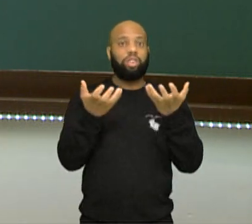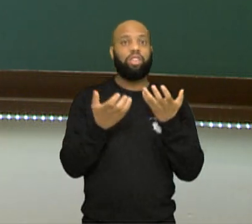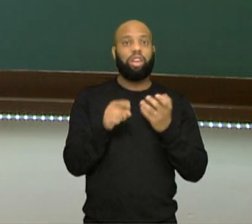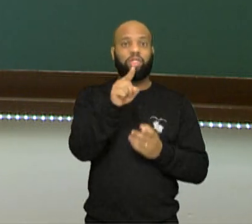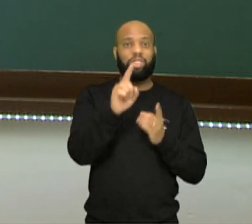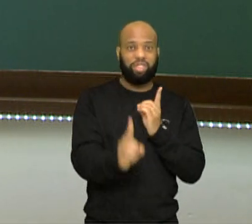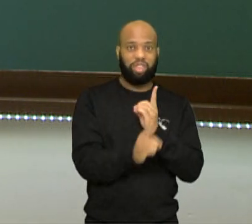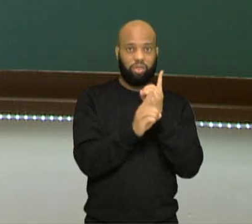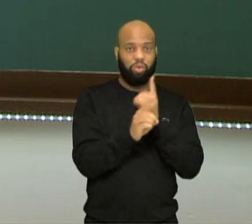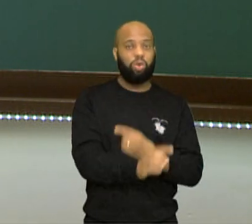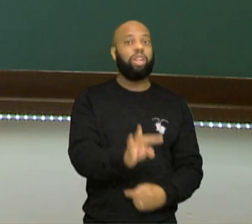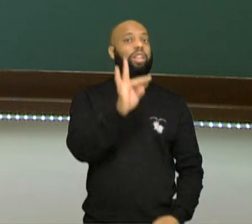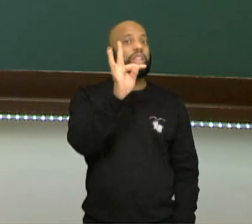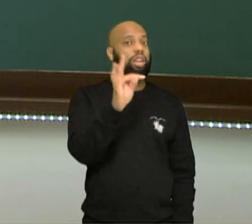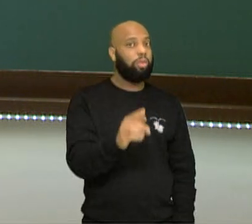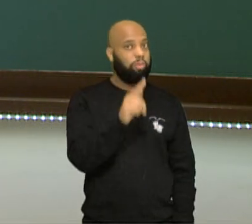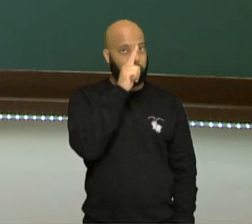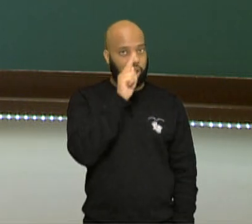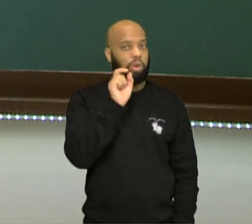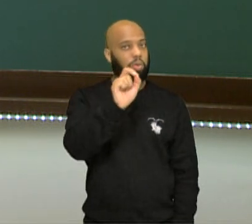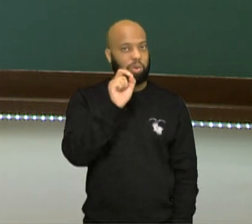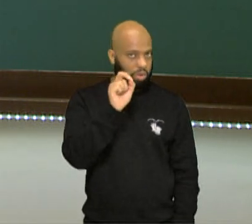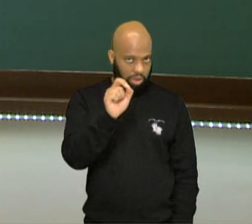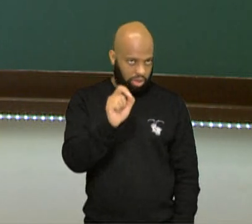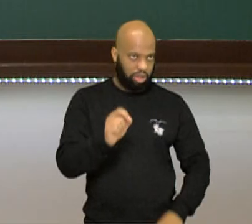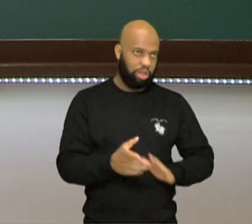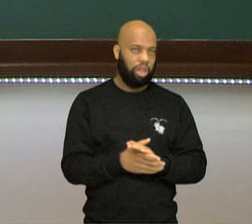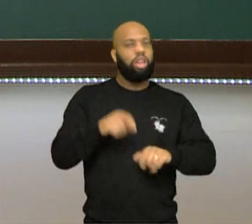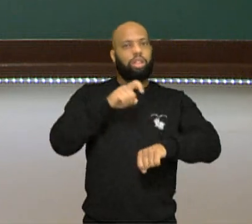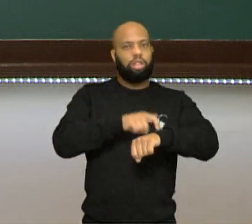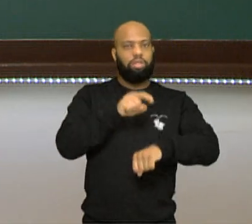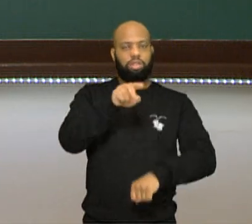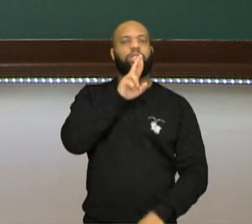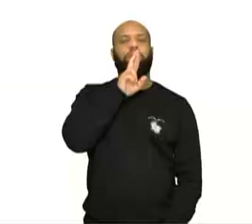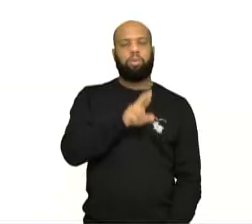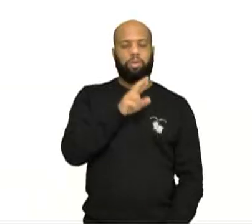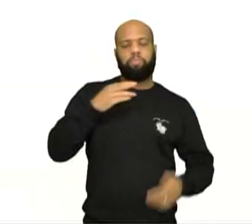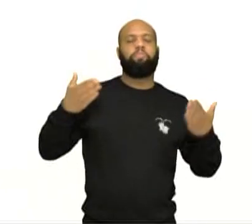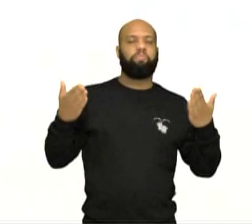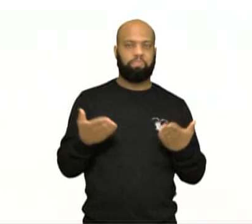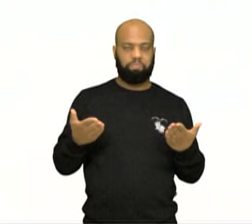deslocar essa carga foi de... Tempo para você responder.